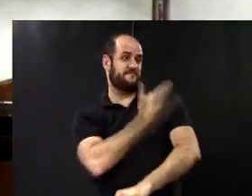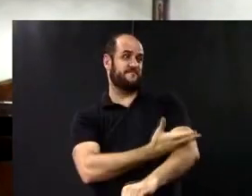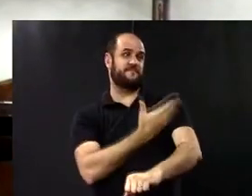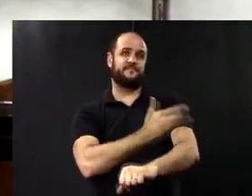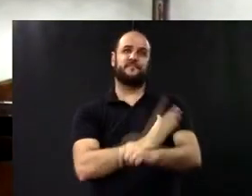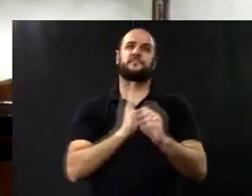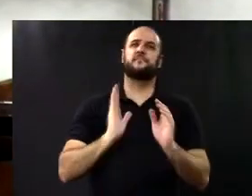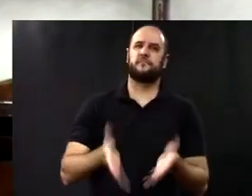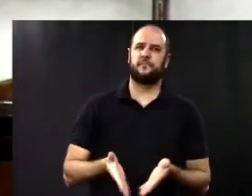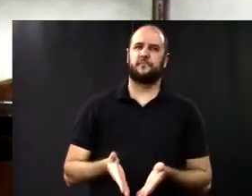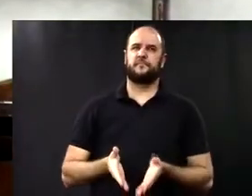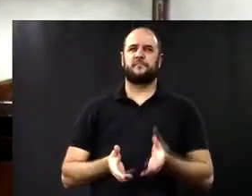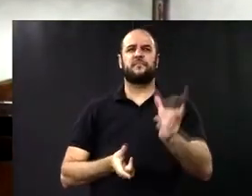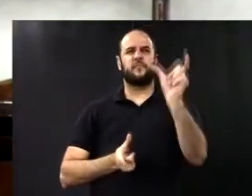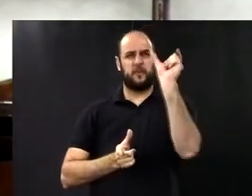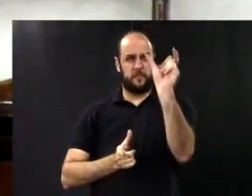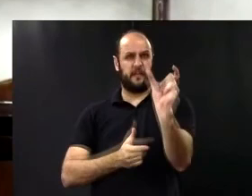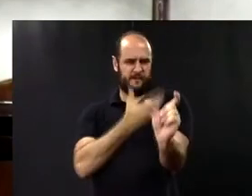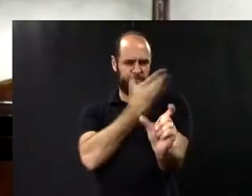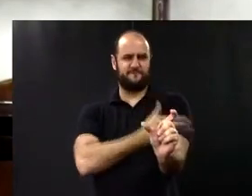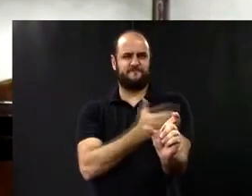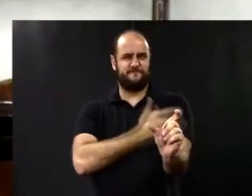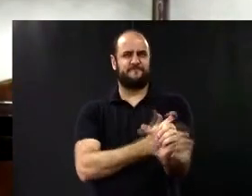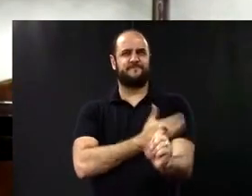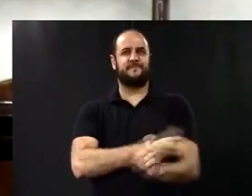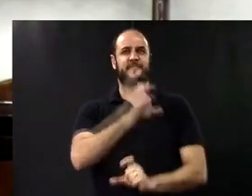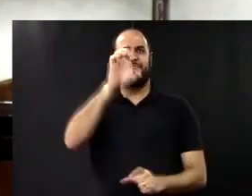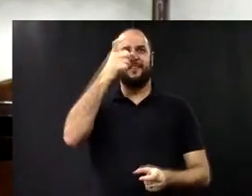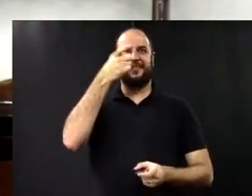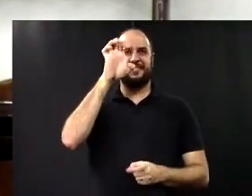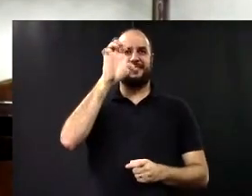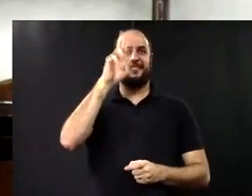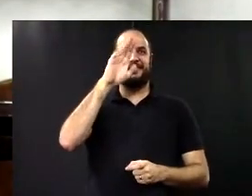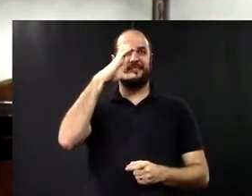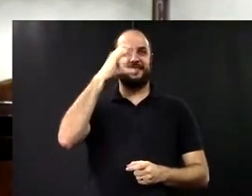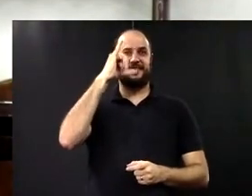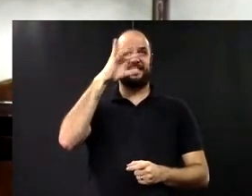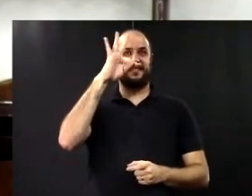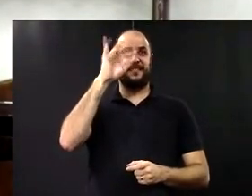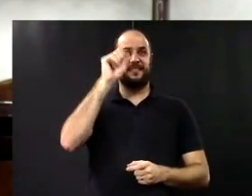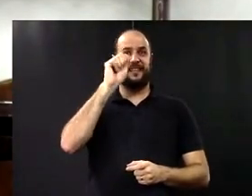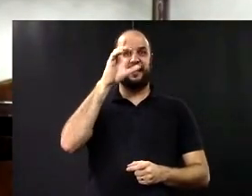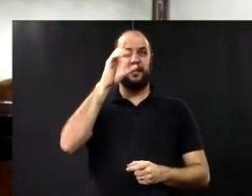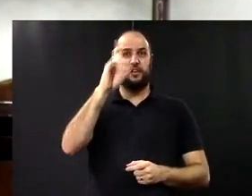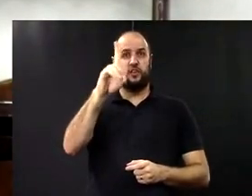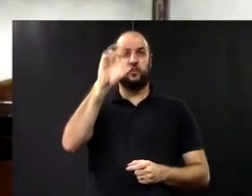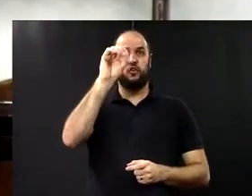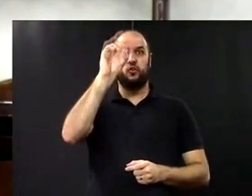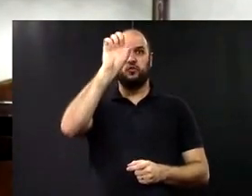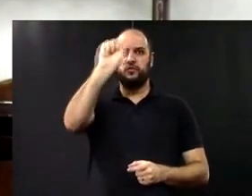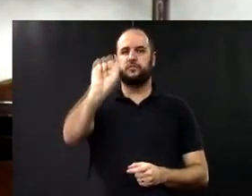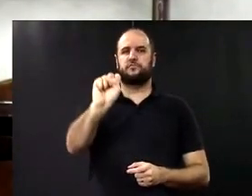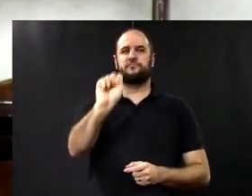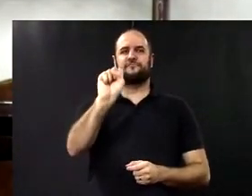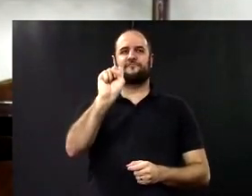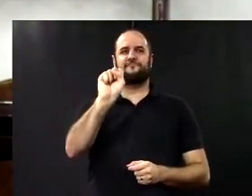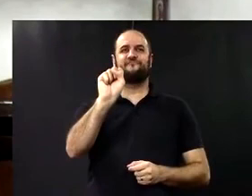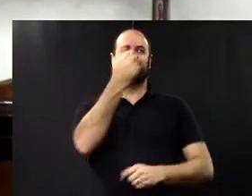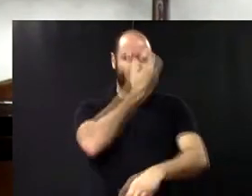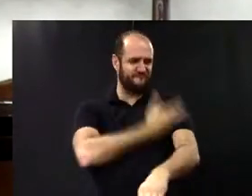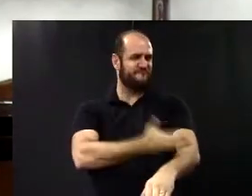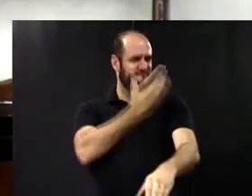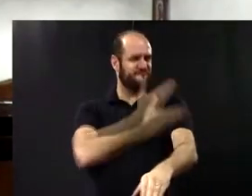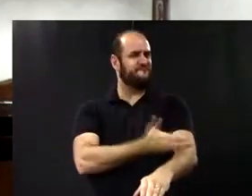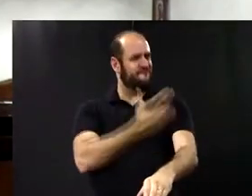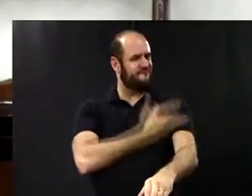E essa palavra exercitado significa isso, significa treinar. Então, aqueles que de boa vontade suportam as